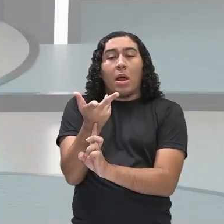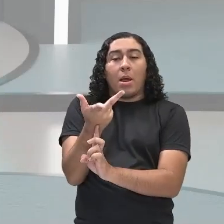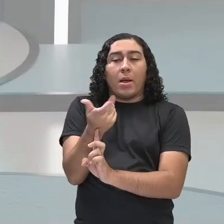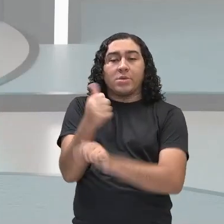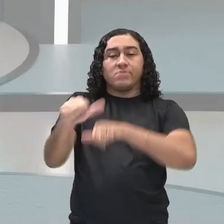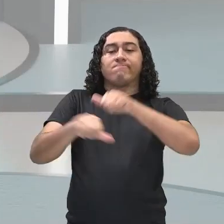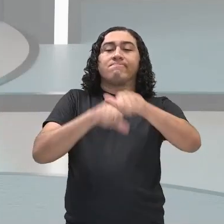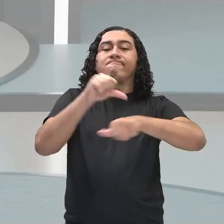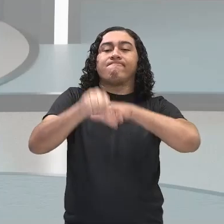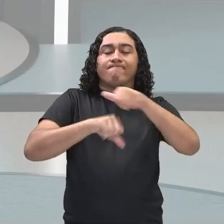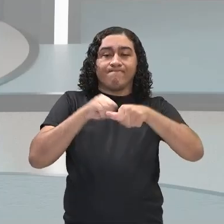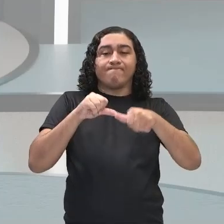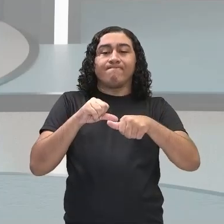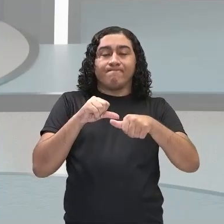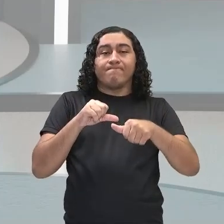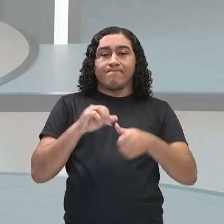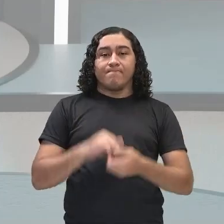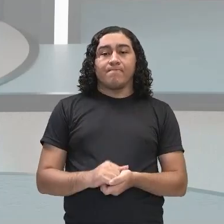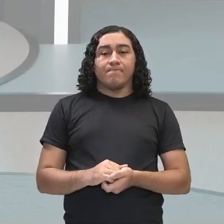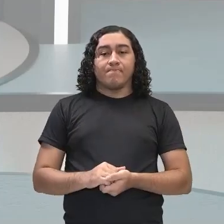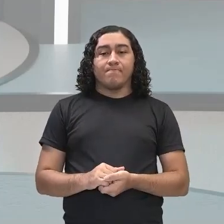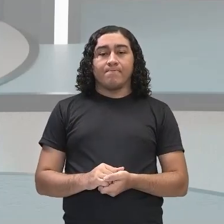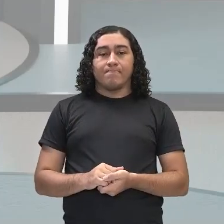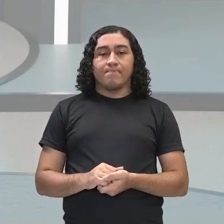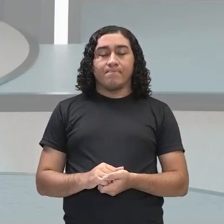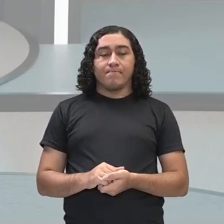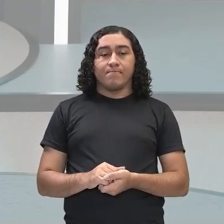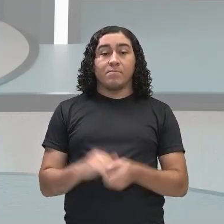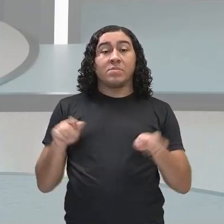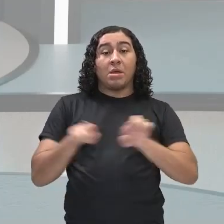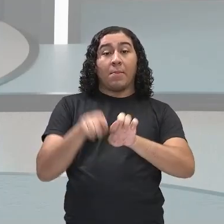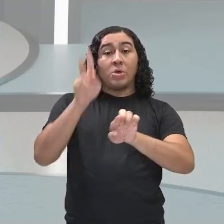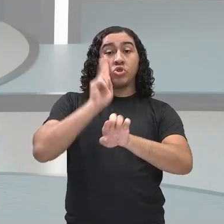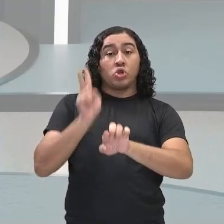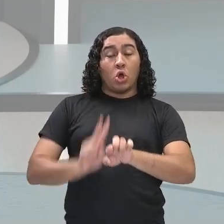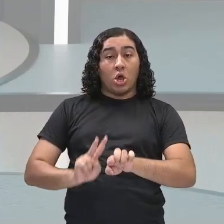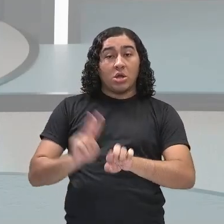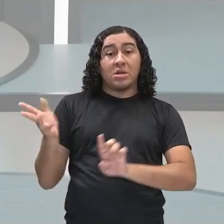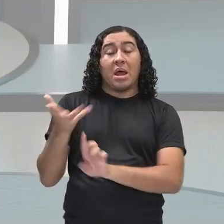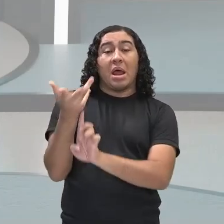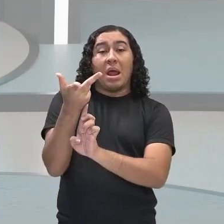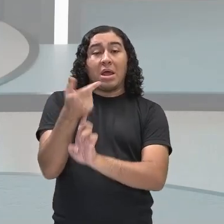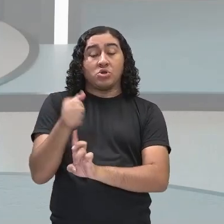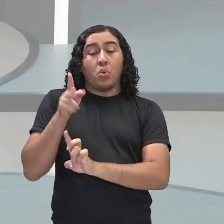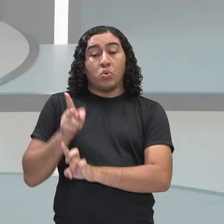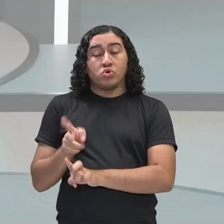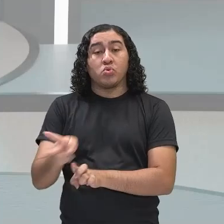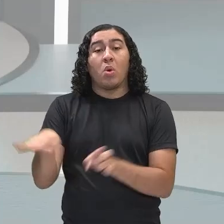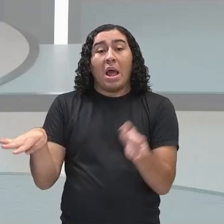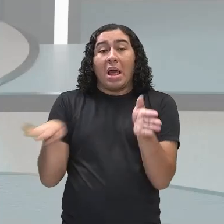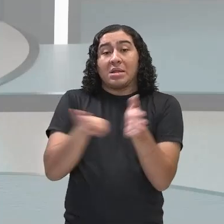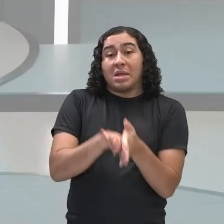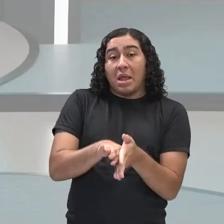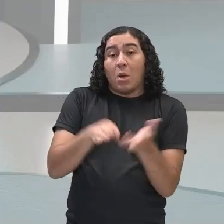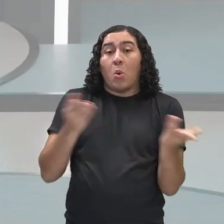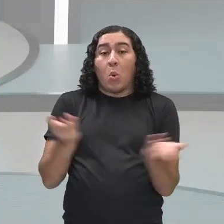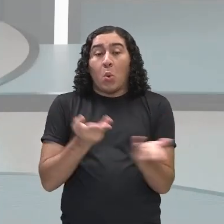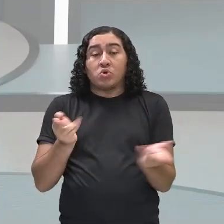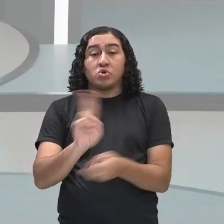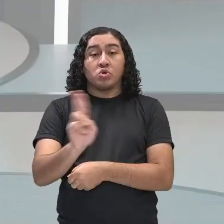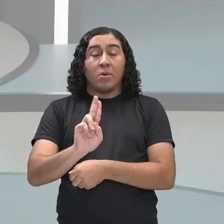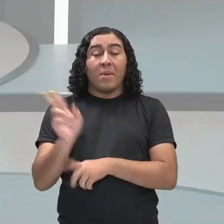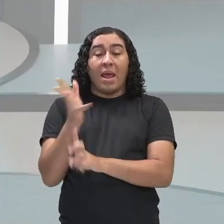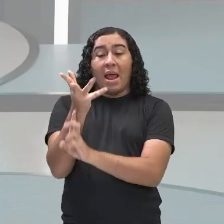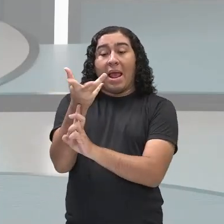modificando com o passar do tempo. E a história da arte vai seguindo o seu fluxo até chegar no que a gente chama hoje de